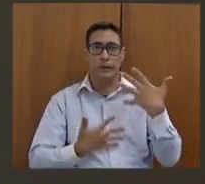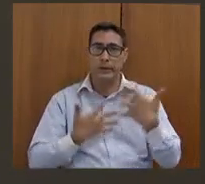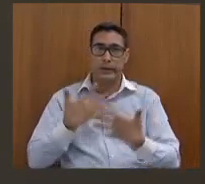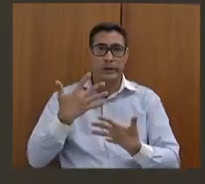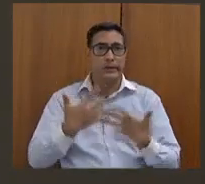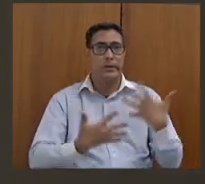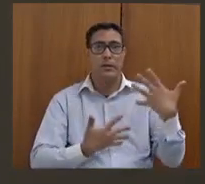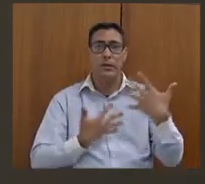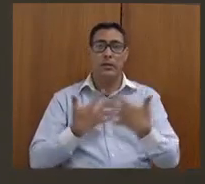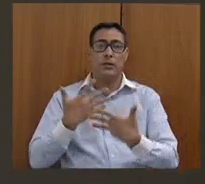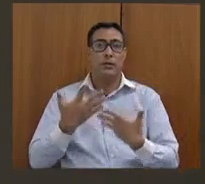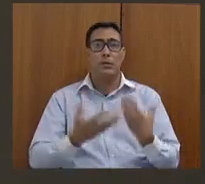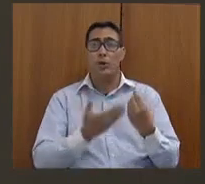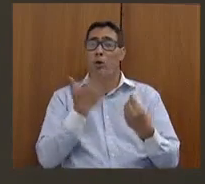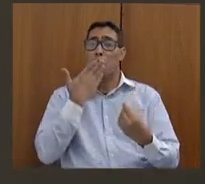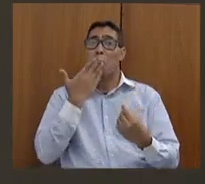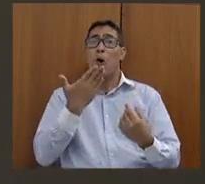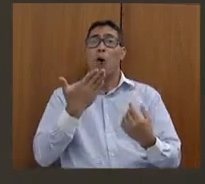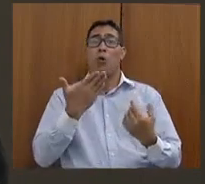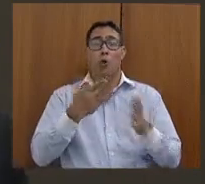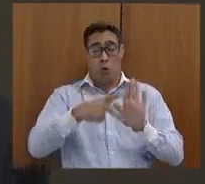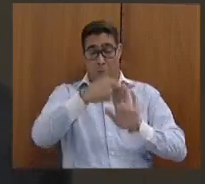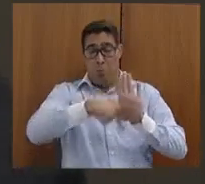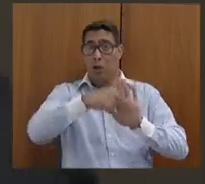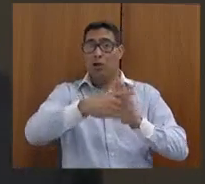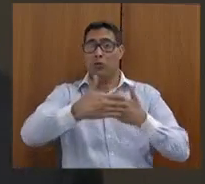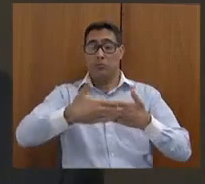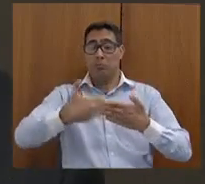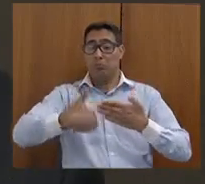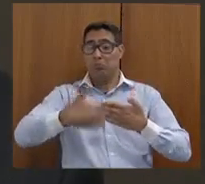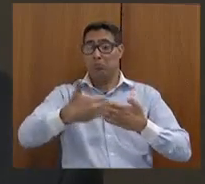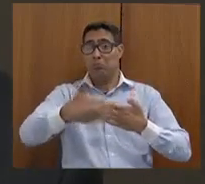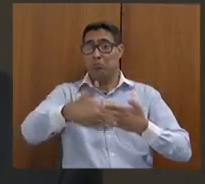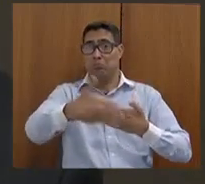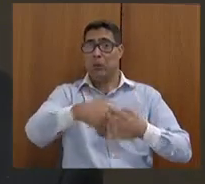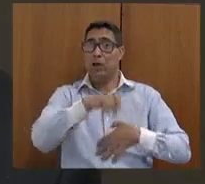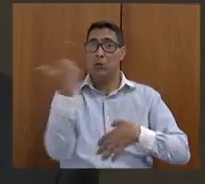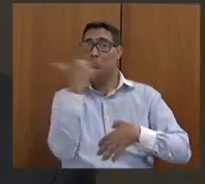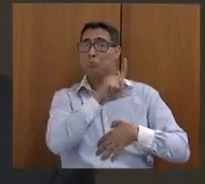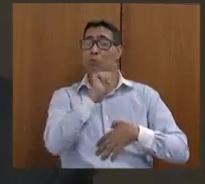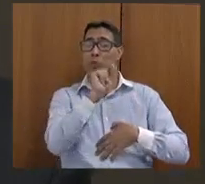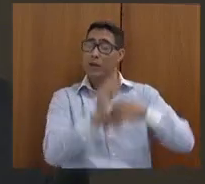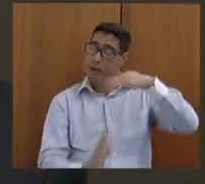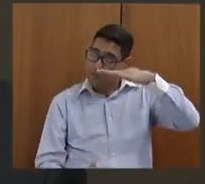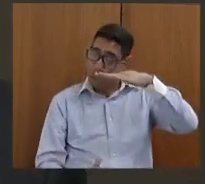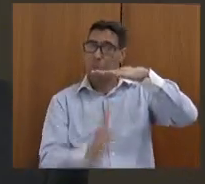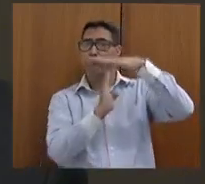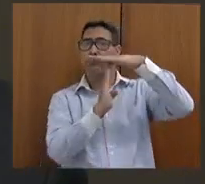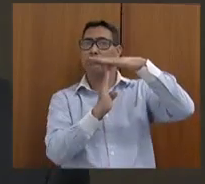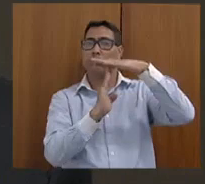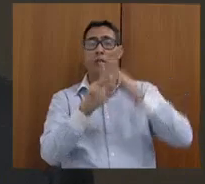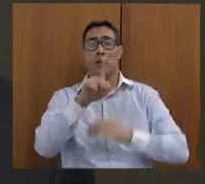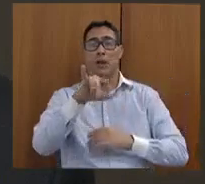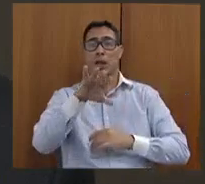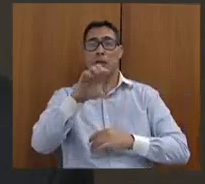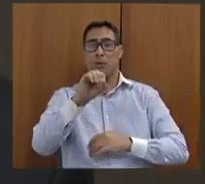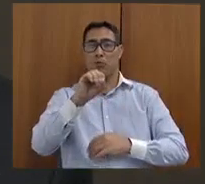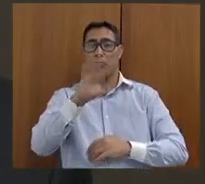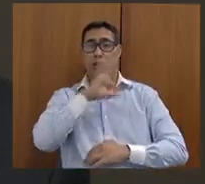Qual o plano que existe para tentar atingir o piso salarial